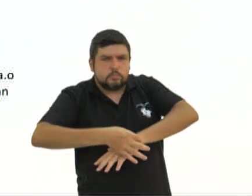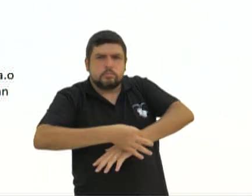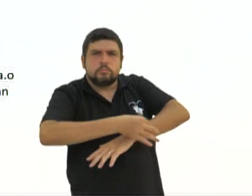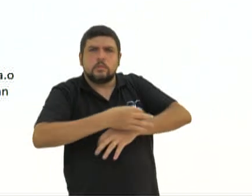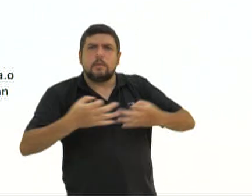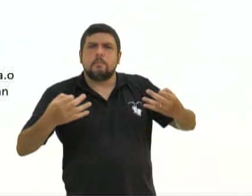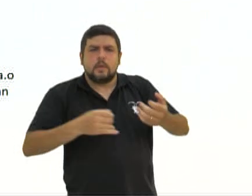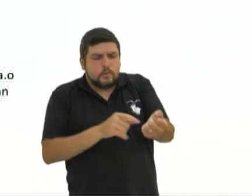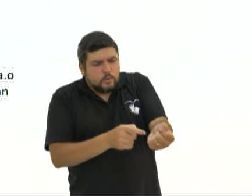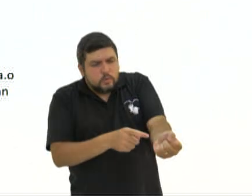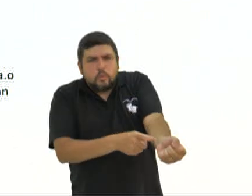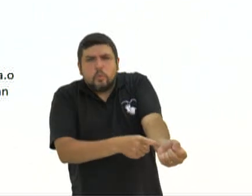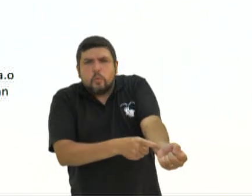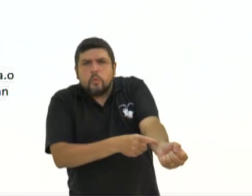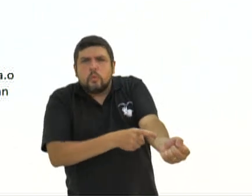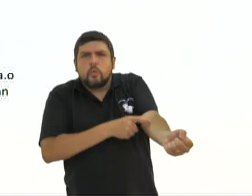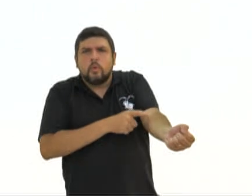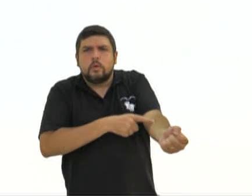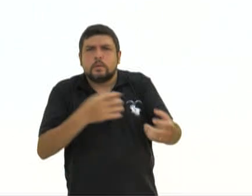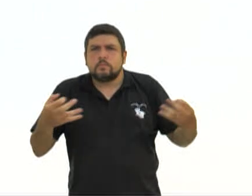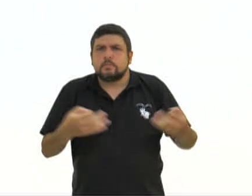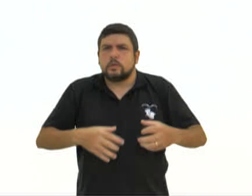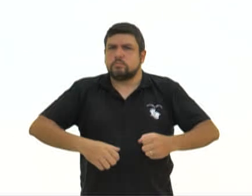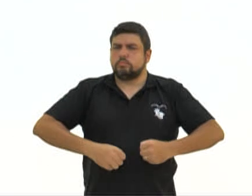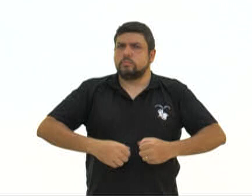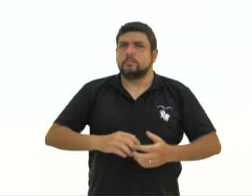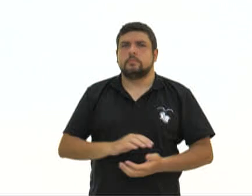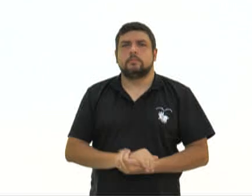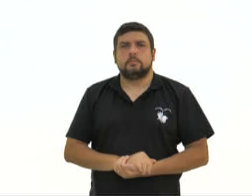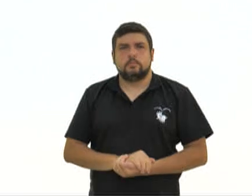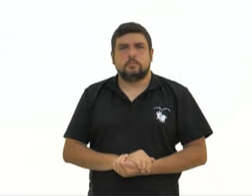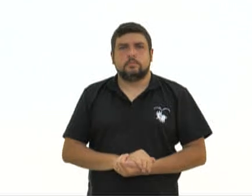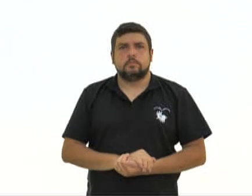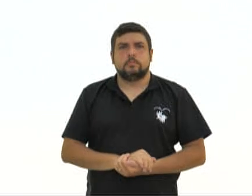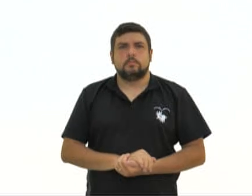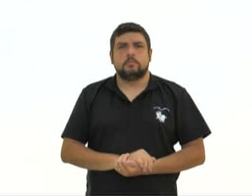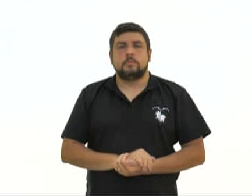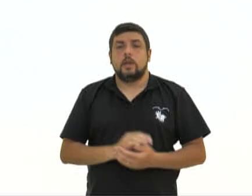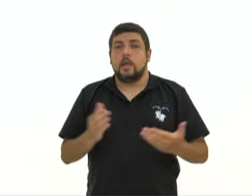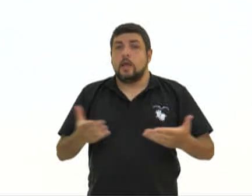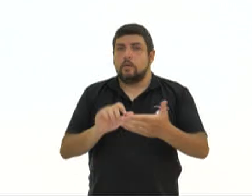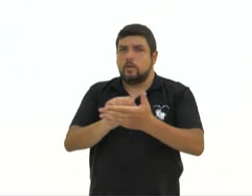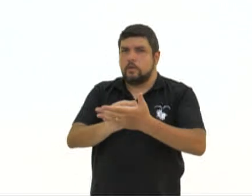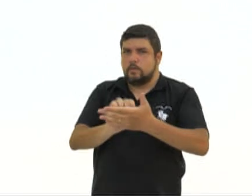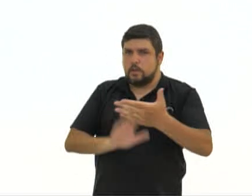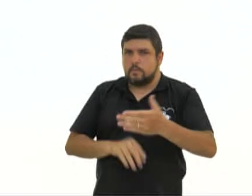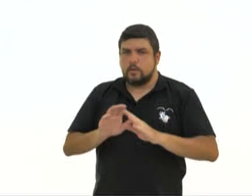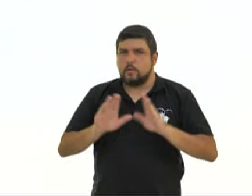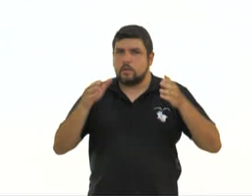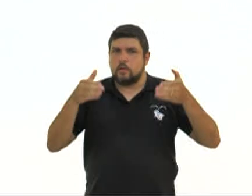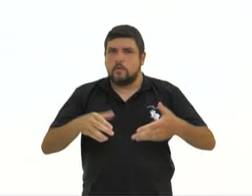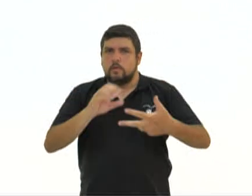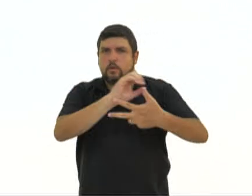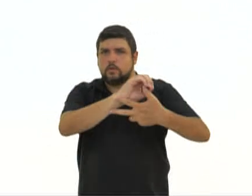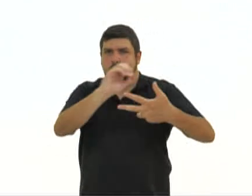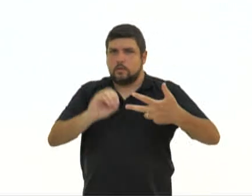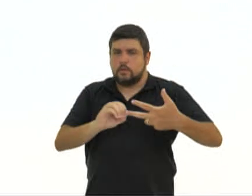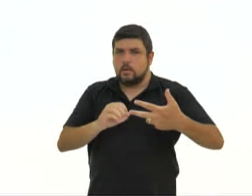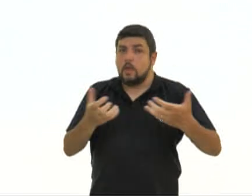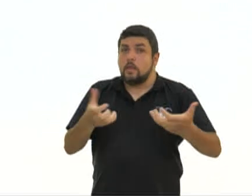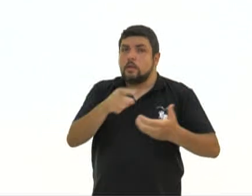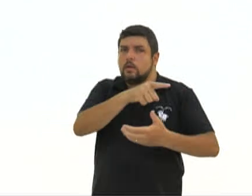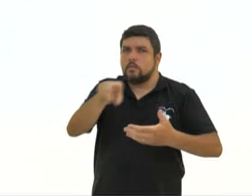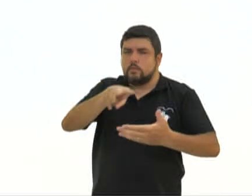representado como uma ideia de grande realidade. Nós temos aqui a nossa atividade do foco no Enem. Eu quero que vocês leiam